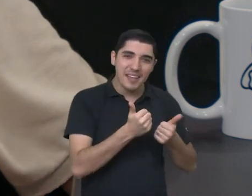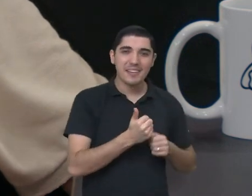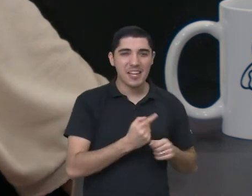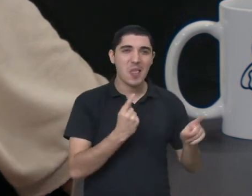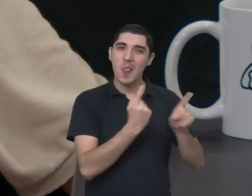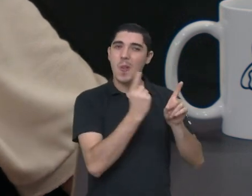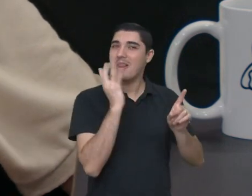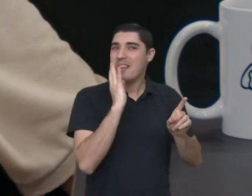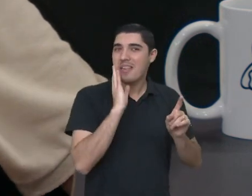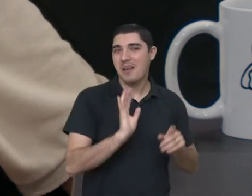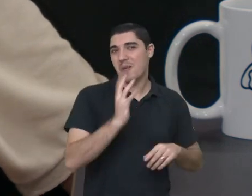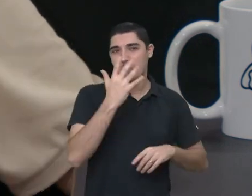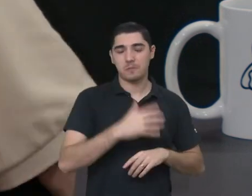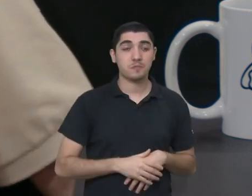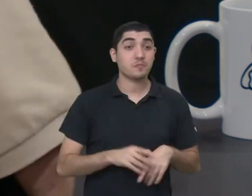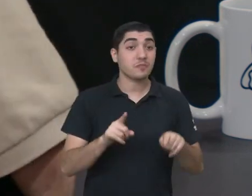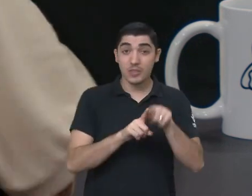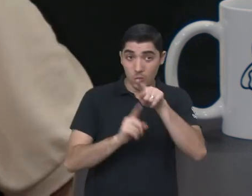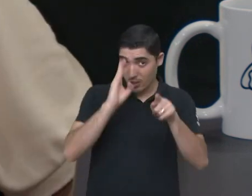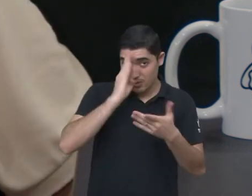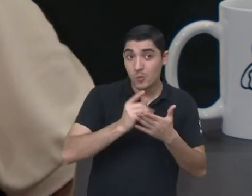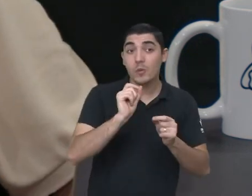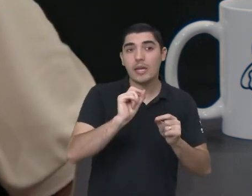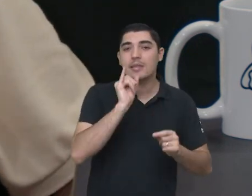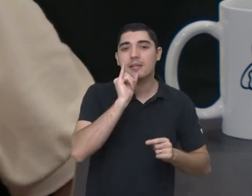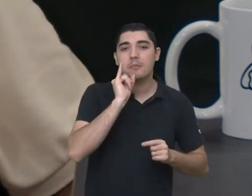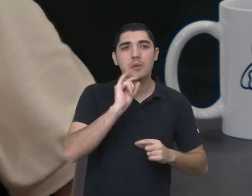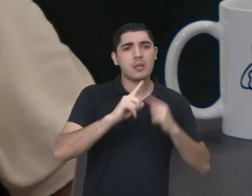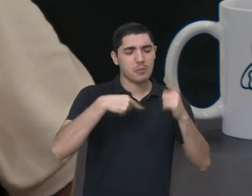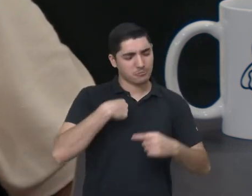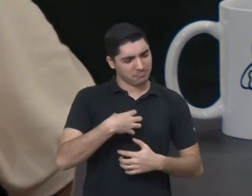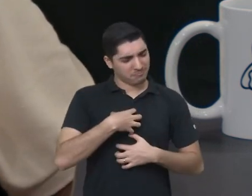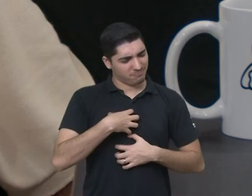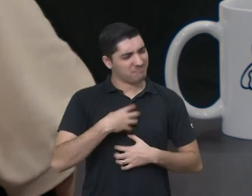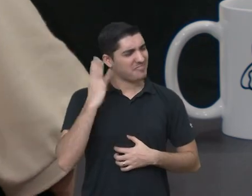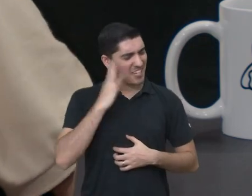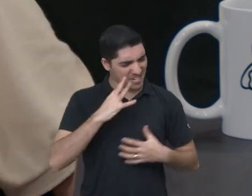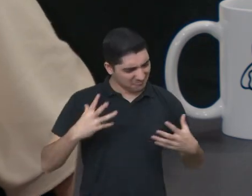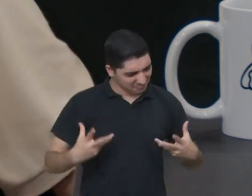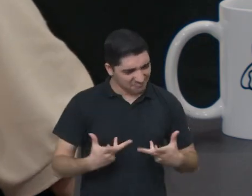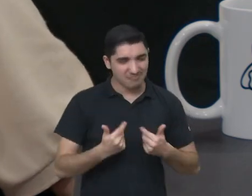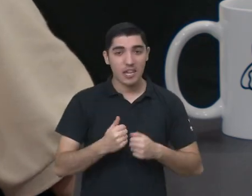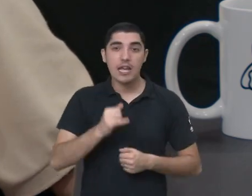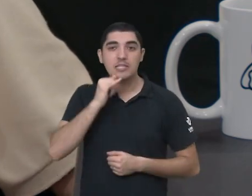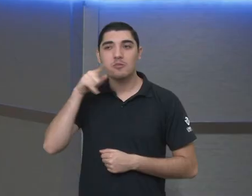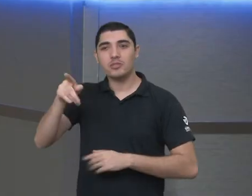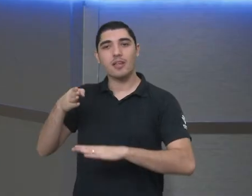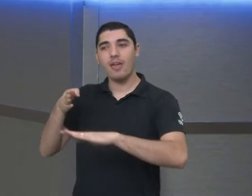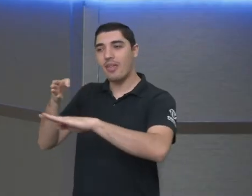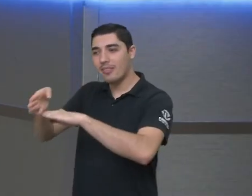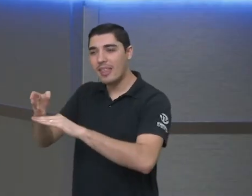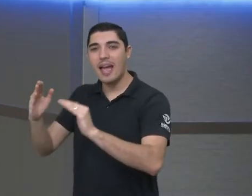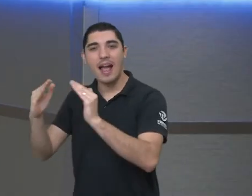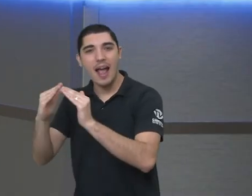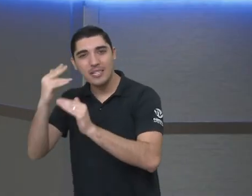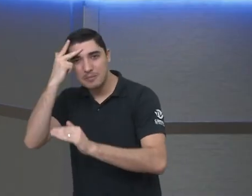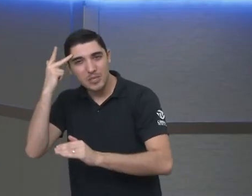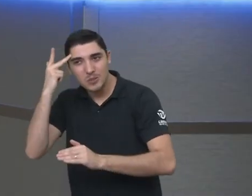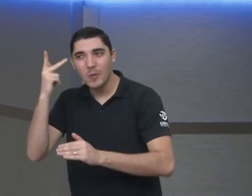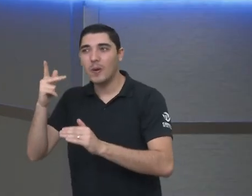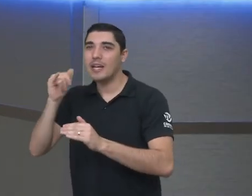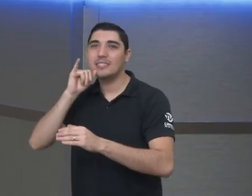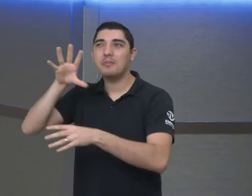Moacir, parabéns pro título, aí deu parabéns para ele. E falei, tem uma coisa hoje, o São José pode ser campeão do mundo amanhã, mas tem uma